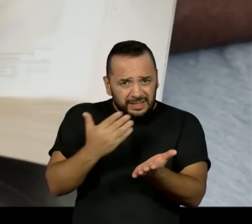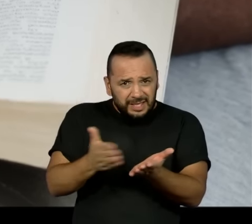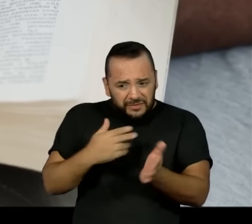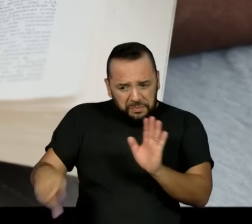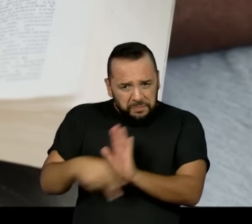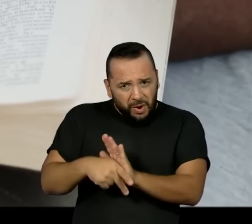elas.